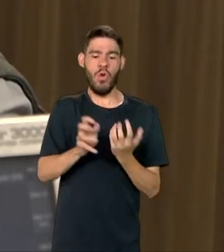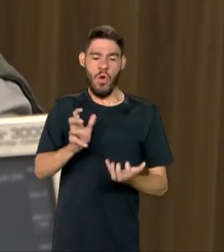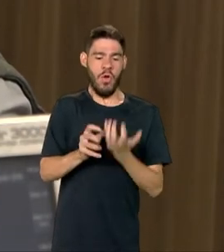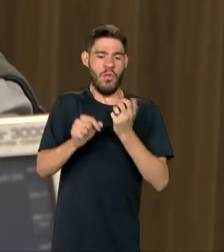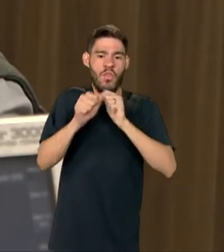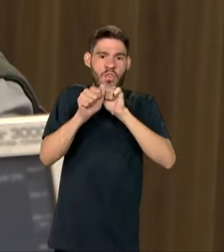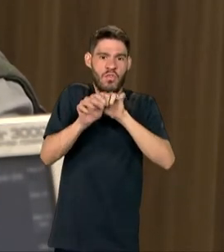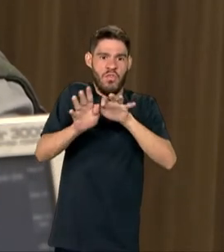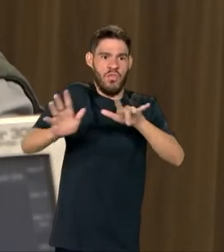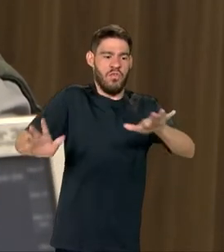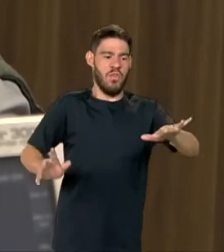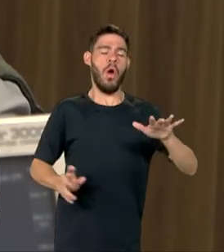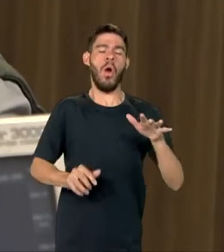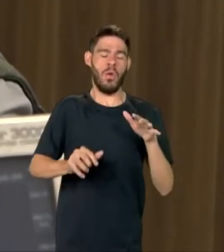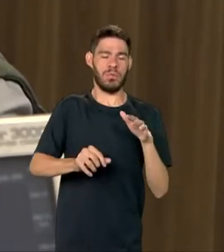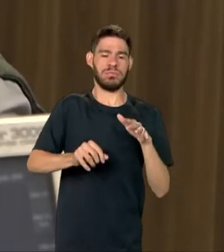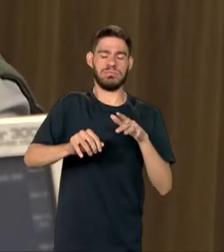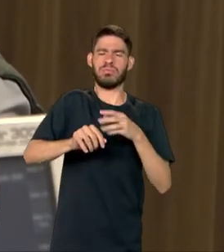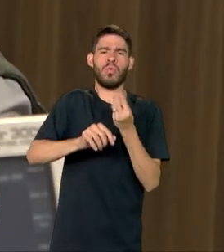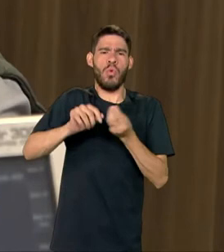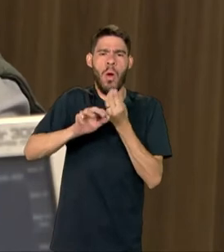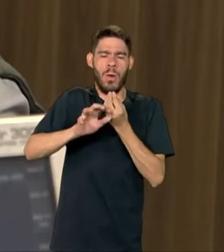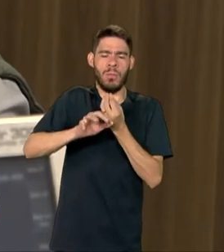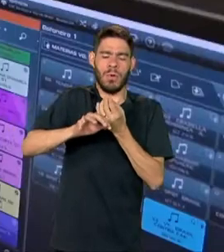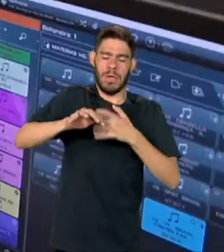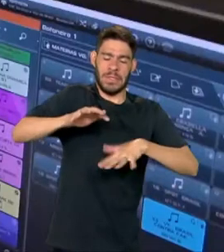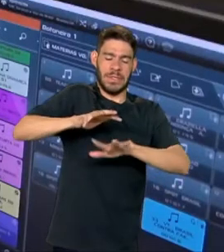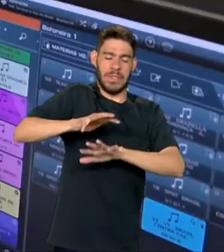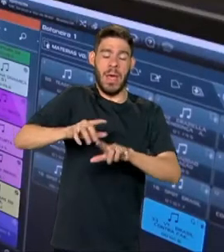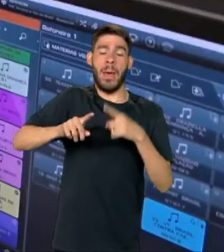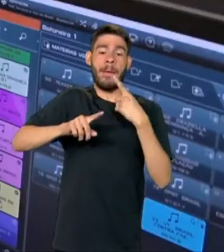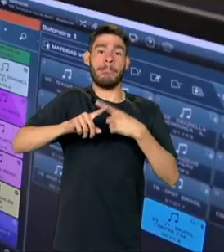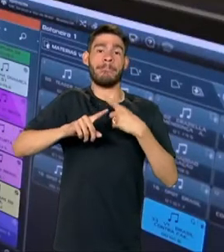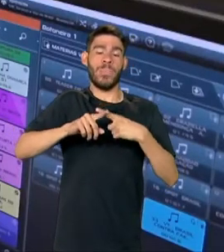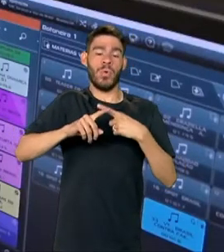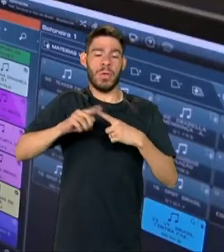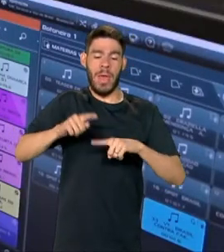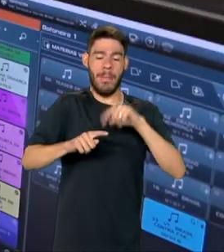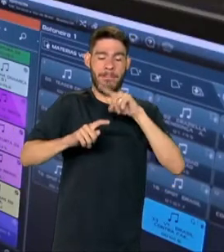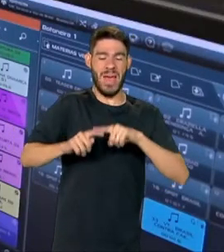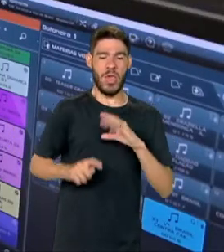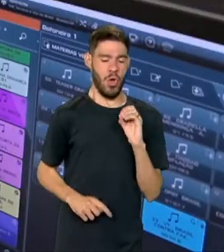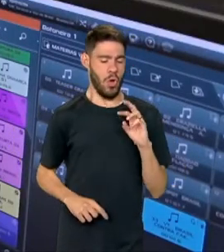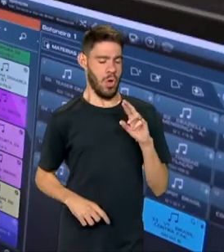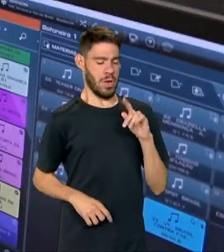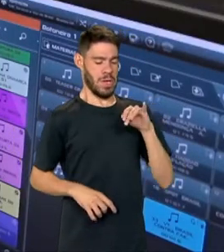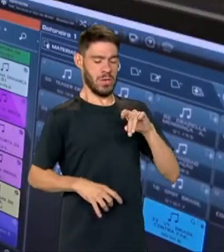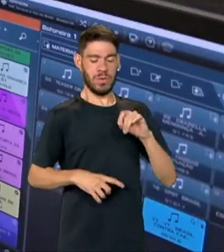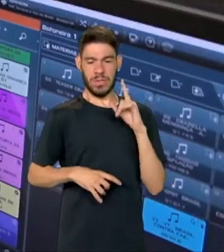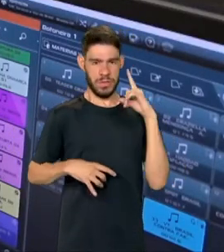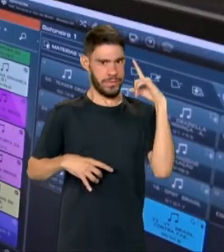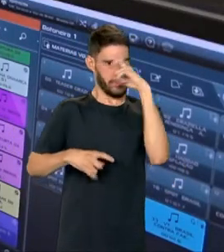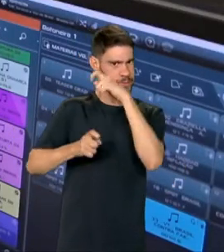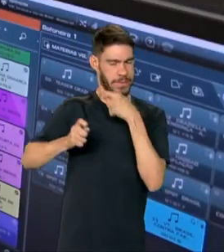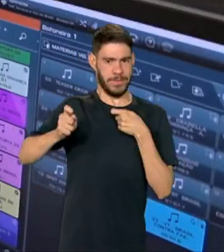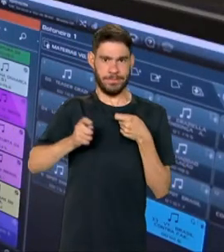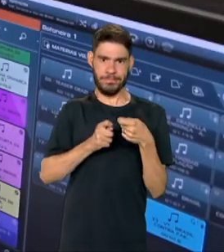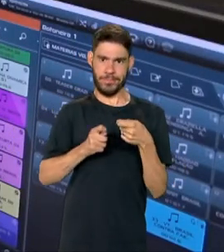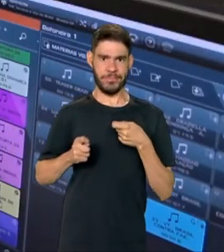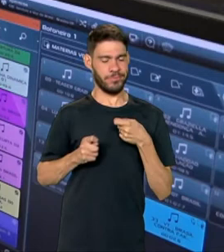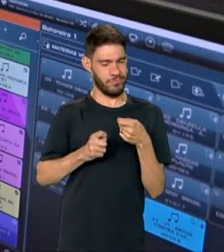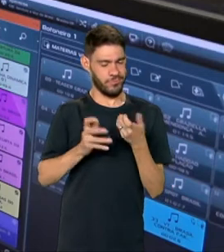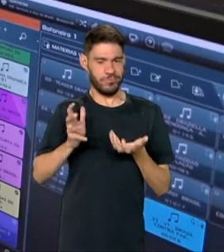se alastrando pelo subterrâneo, porque tem matéria orgânica, e isso é um fogo muito difícil de ser contornado.